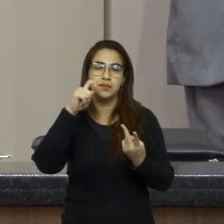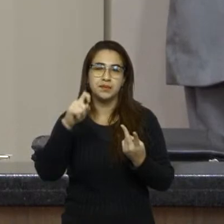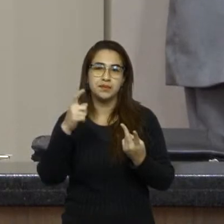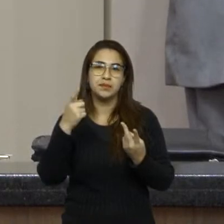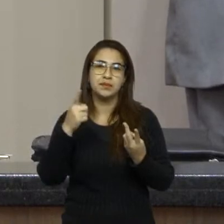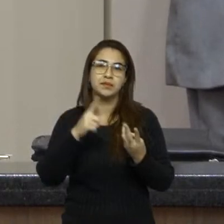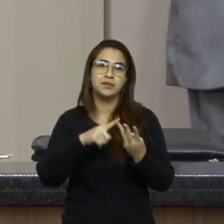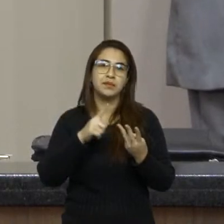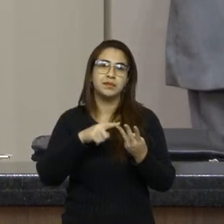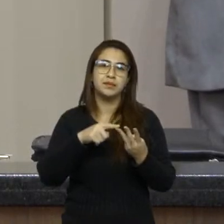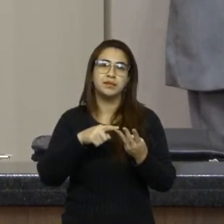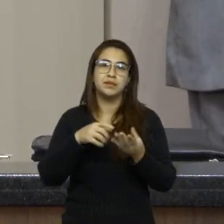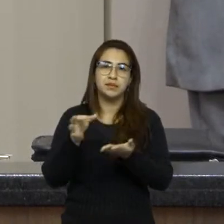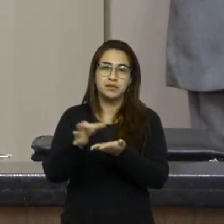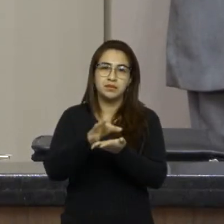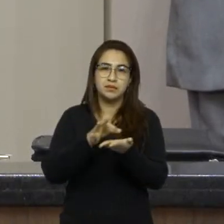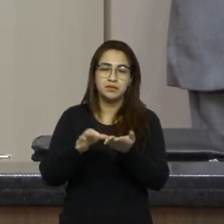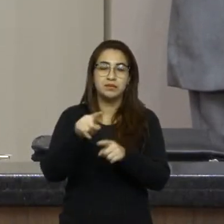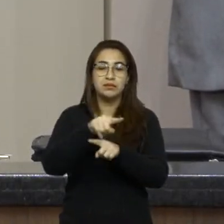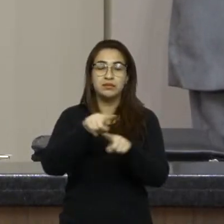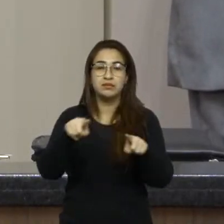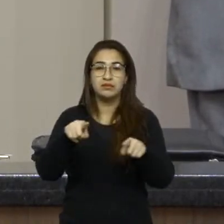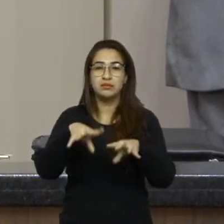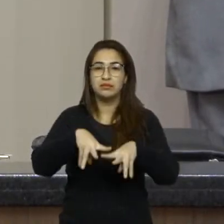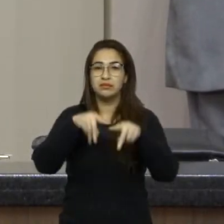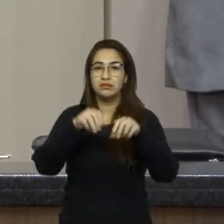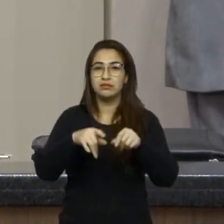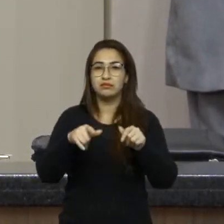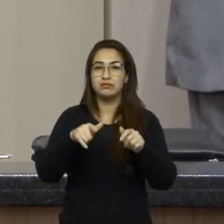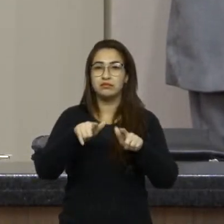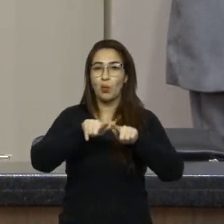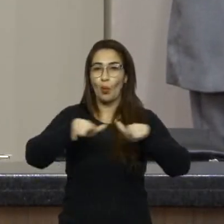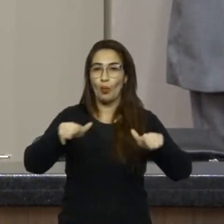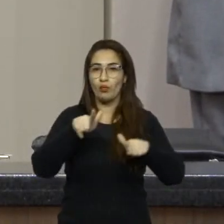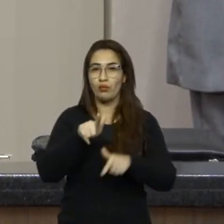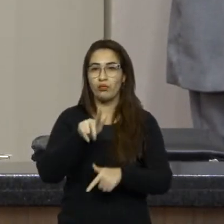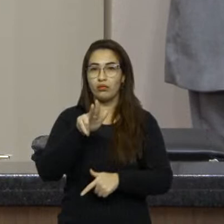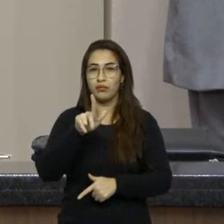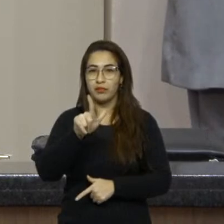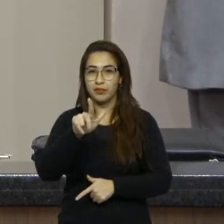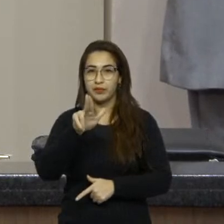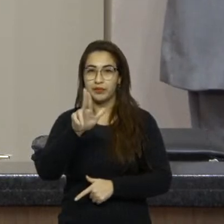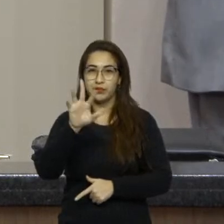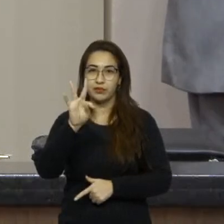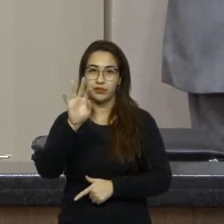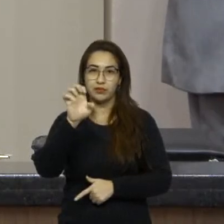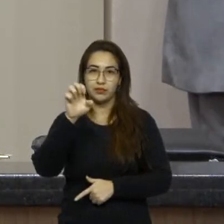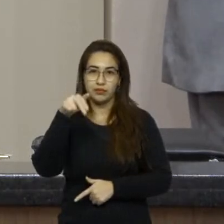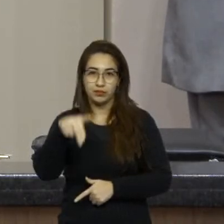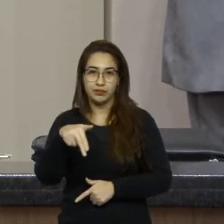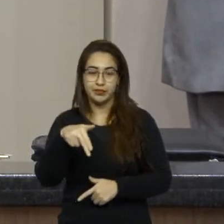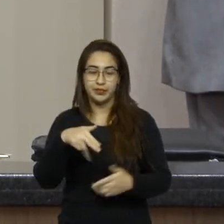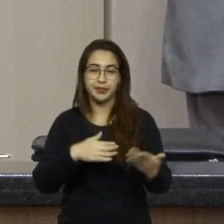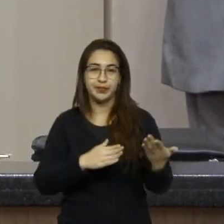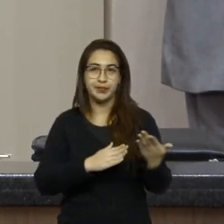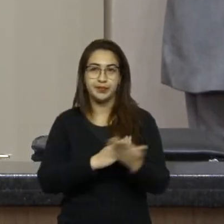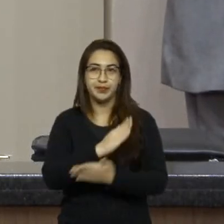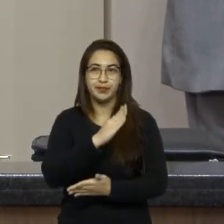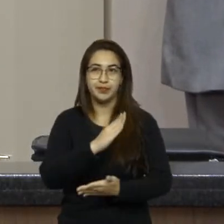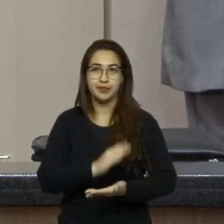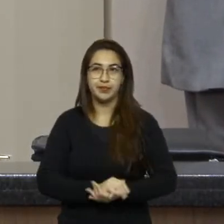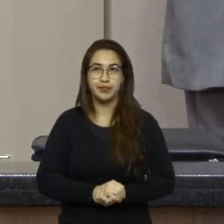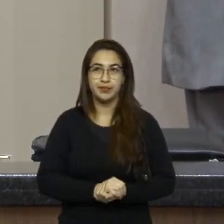produzidas sem glúten. Em discussão, não havendo, está em votação, está